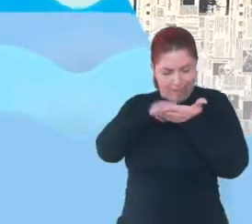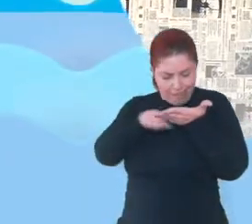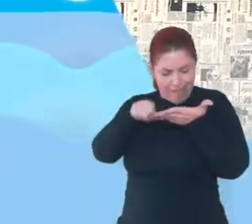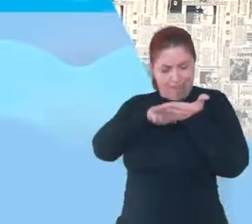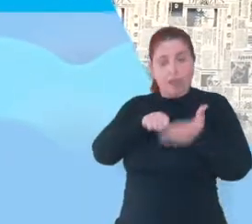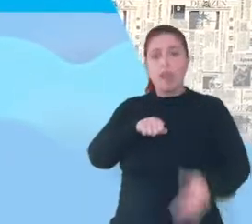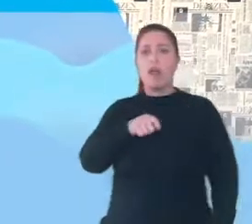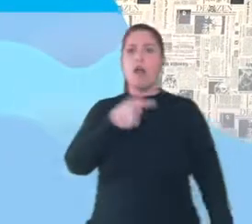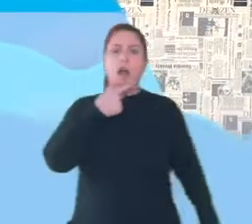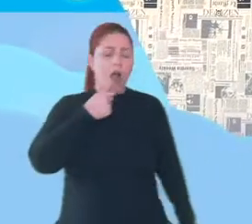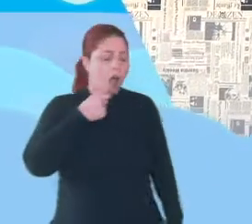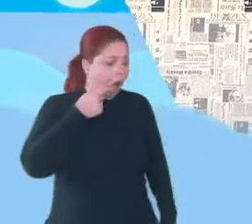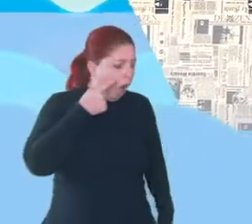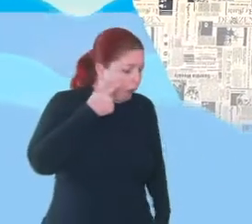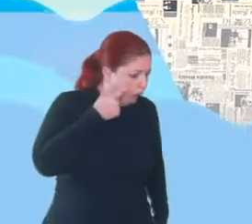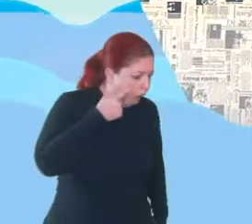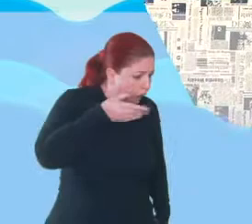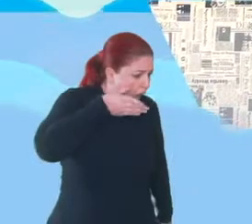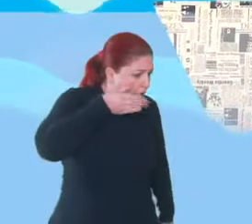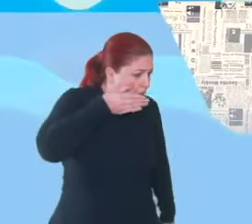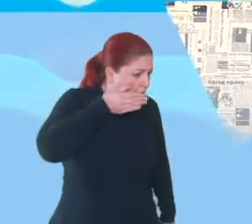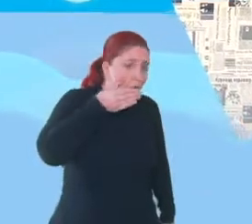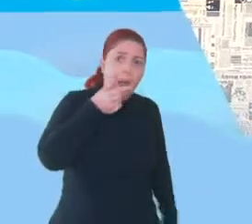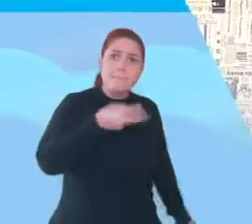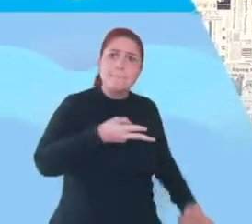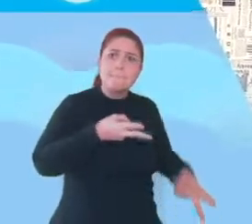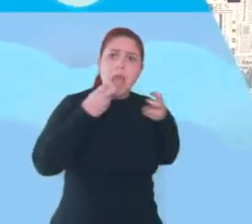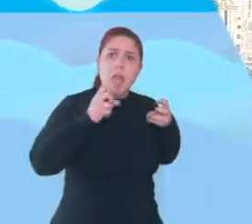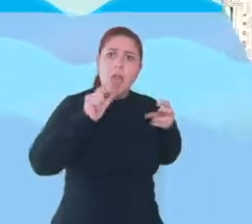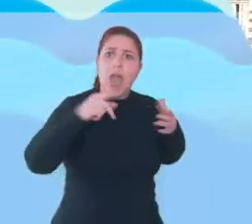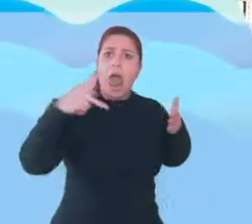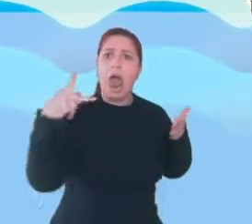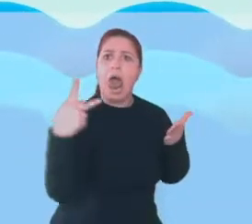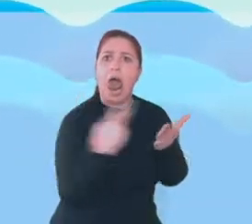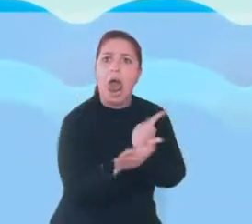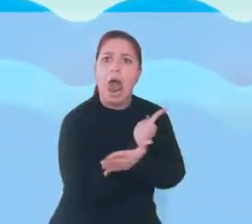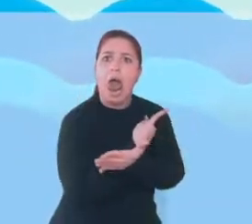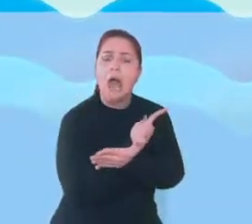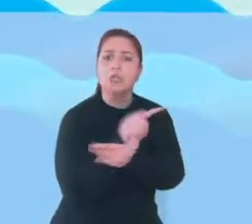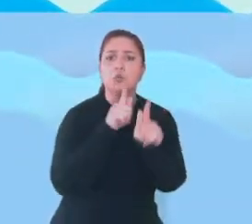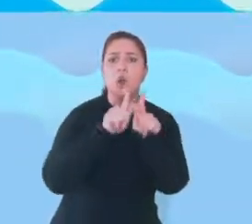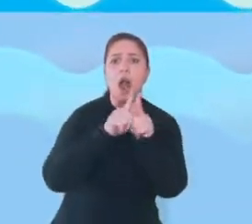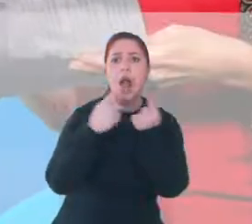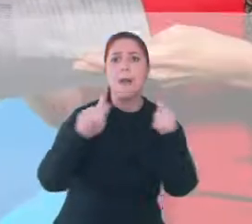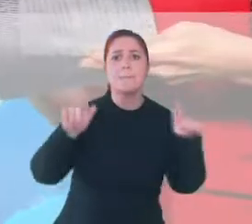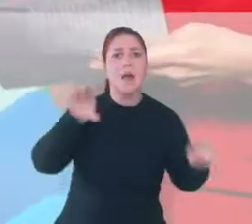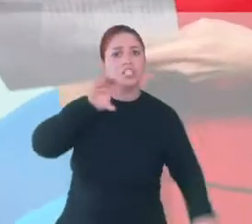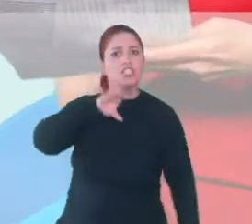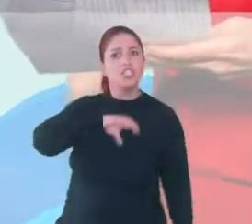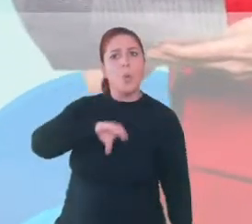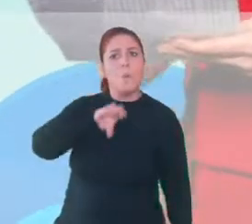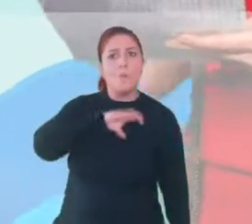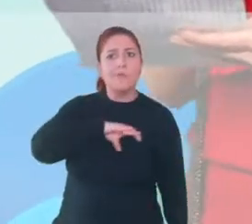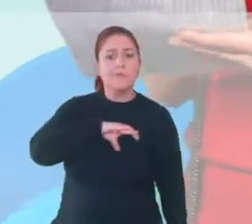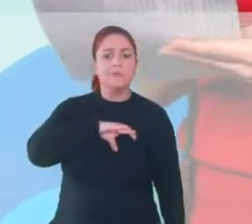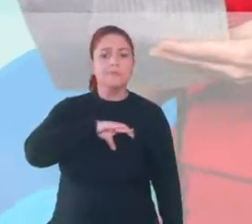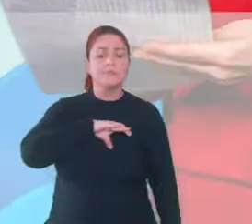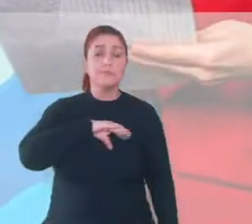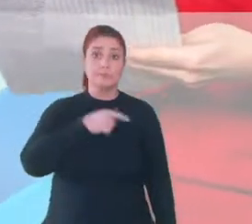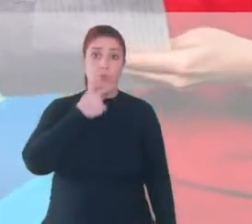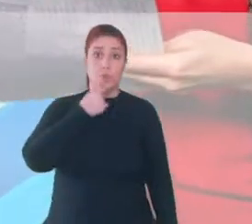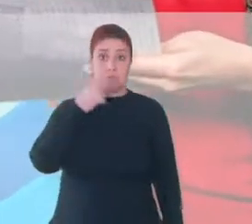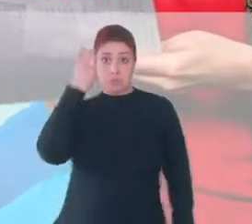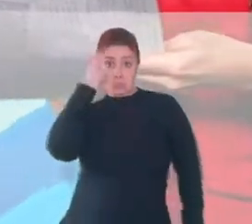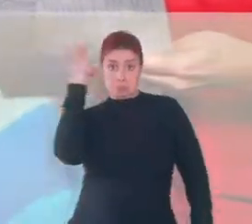ele percebeu que ali na carta tinha um erro gravíssimo de gramática. Aquele homem, então, todo intelectual